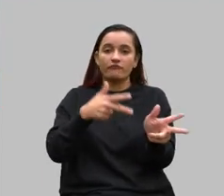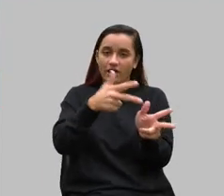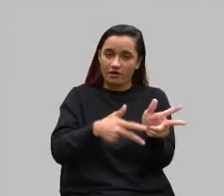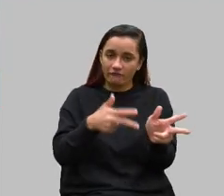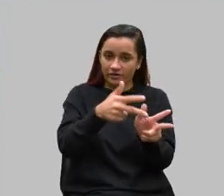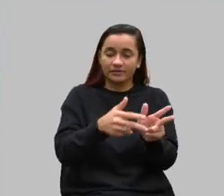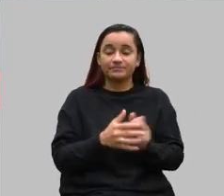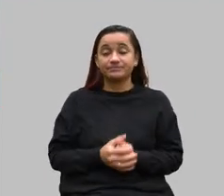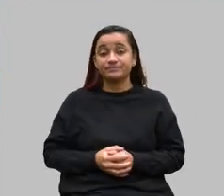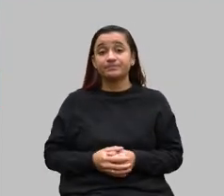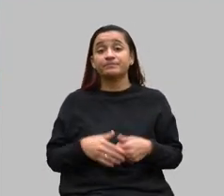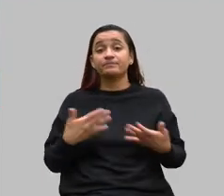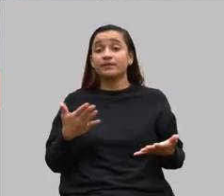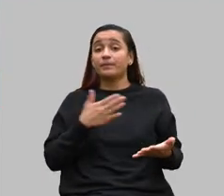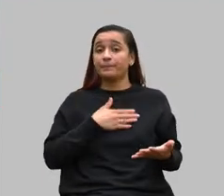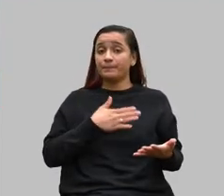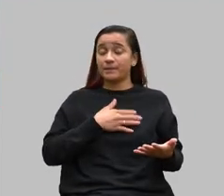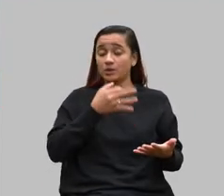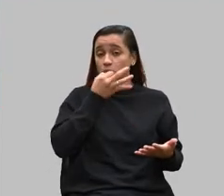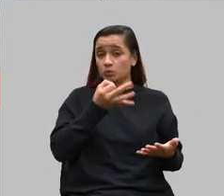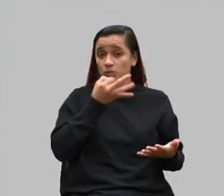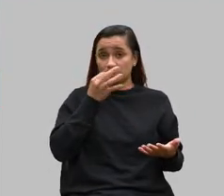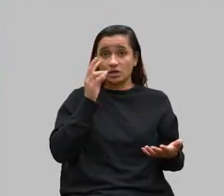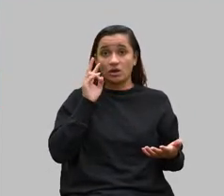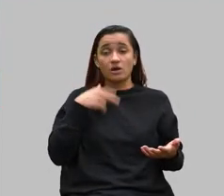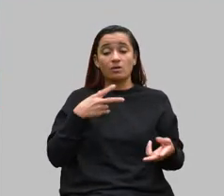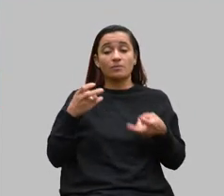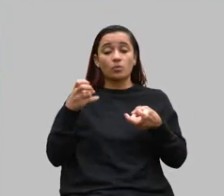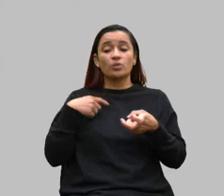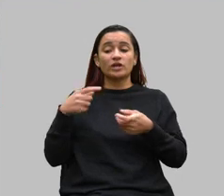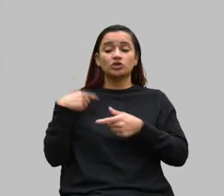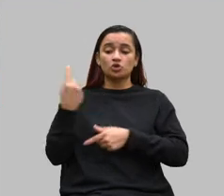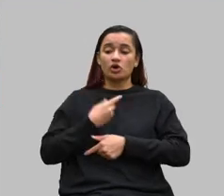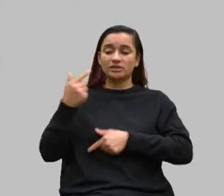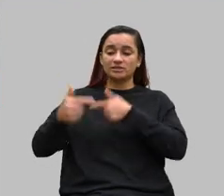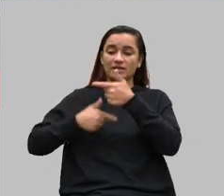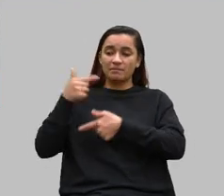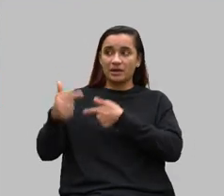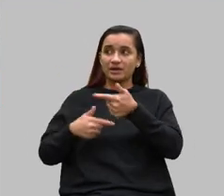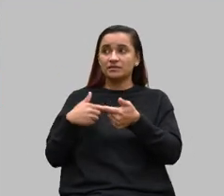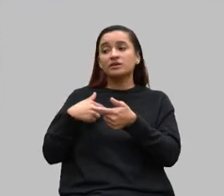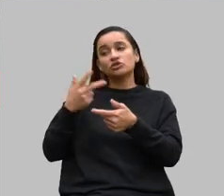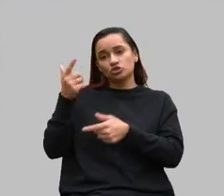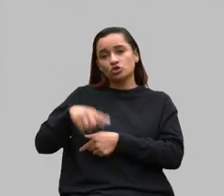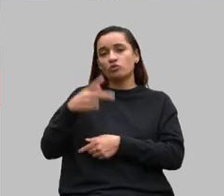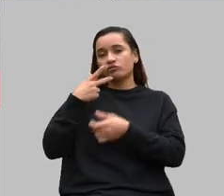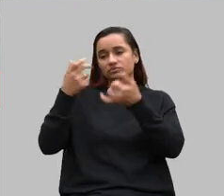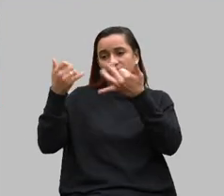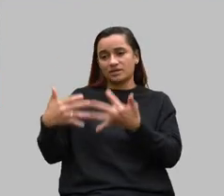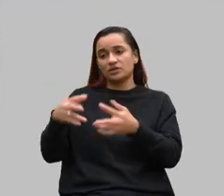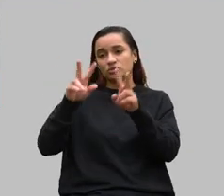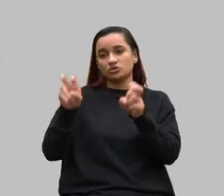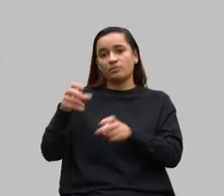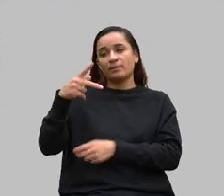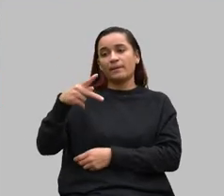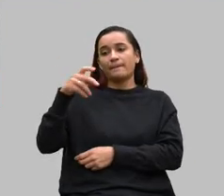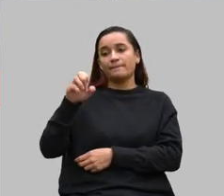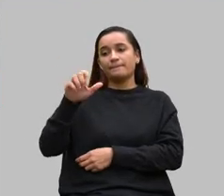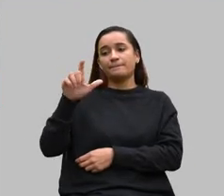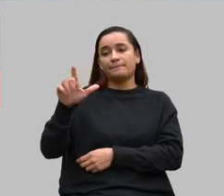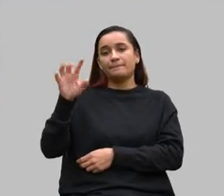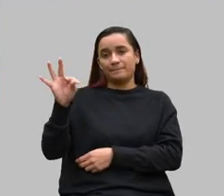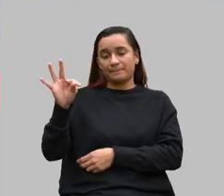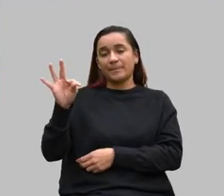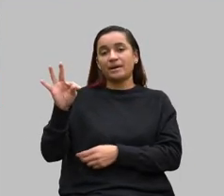na minha visão nós estamos trabalhando aqui né E aí eu faço de novo a menção ao pelt né o plano estadual de logística de transporte feito